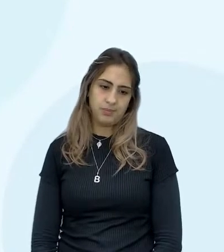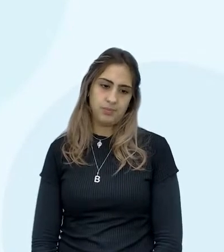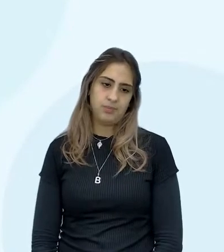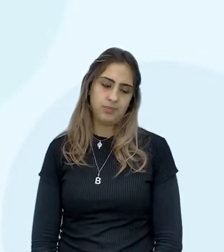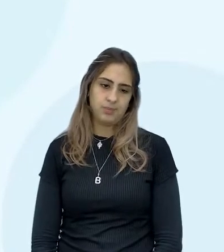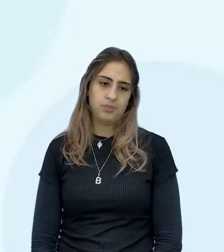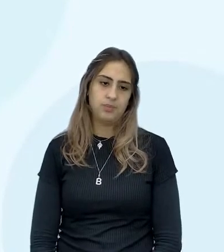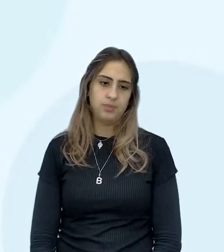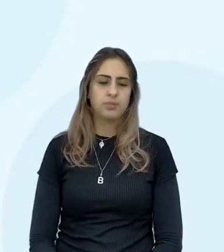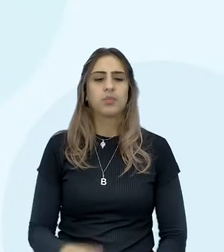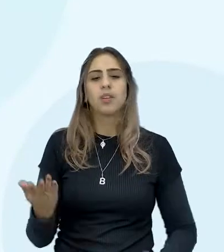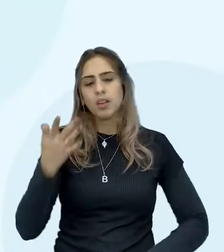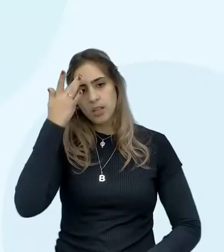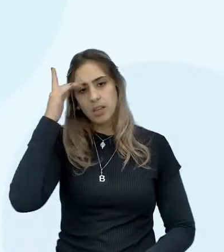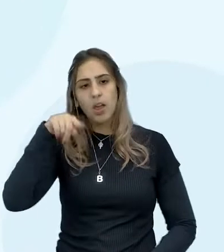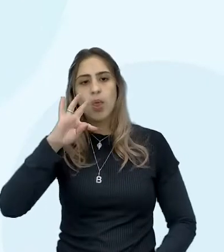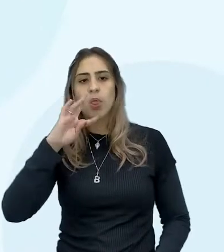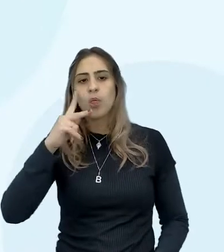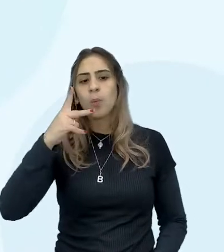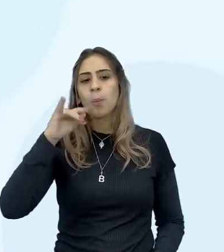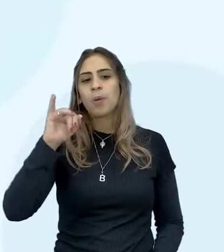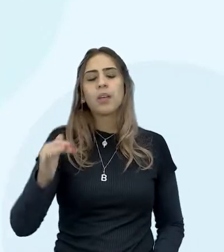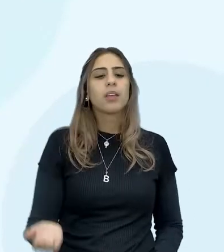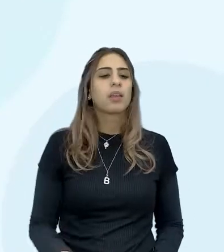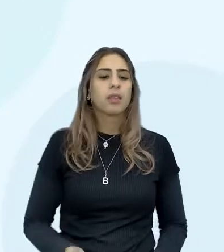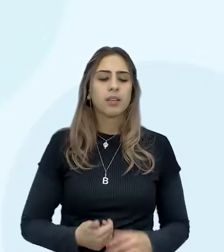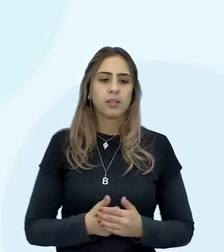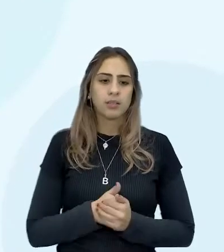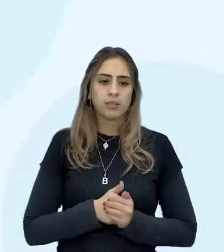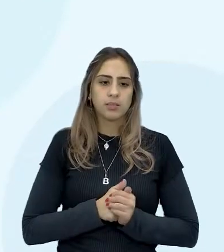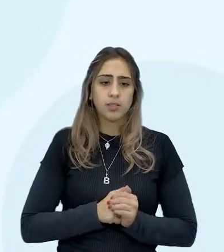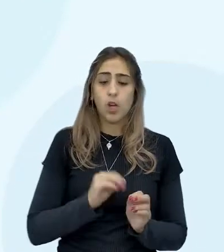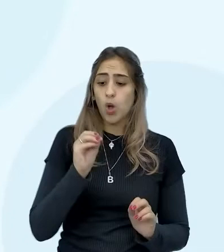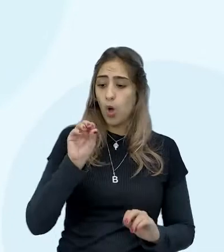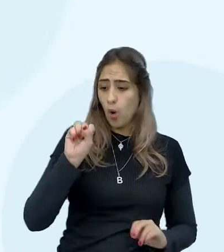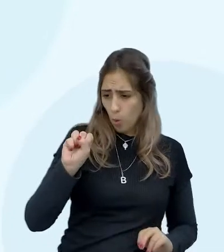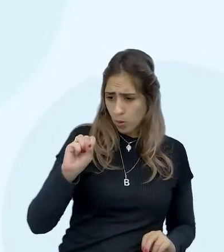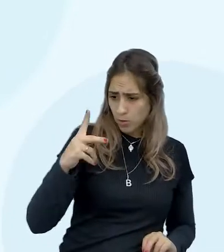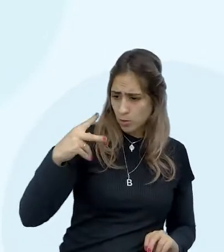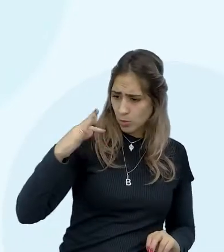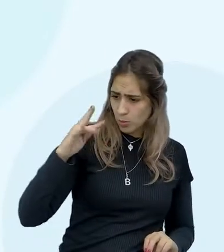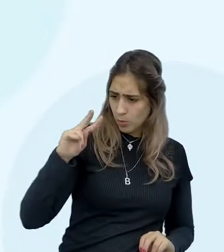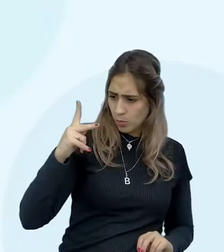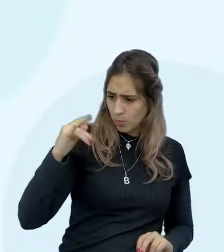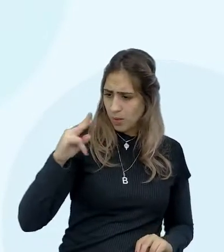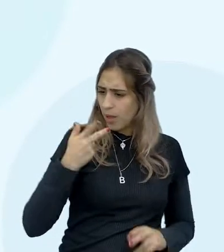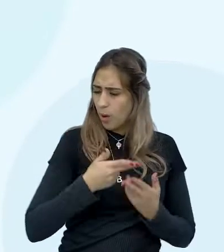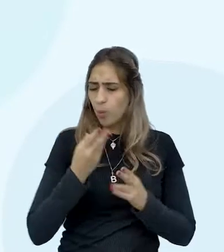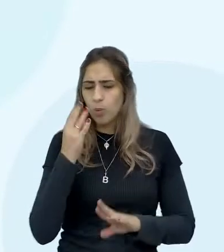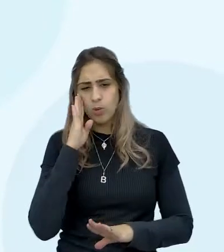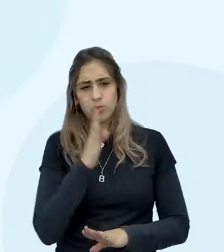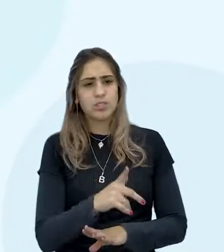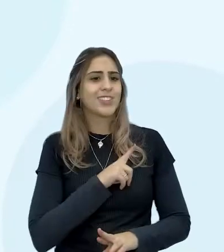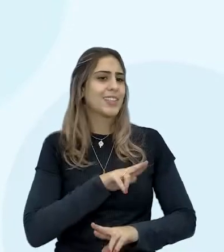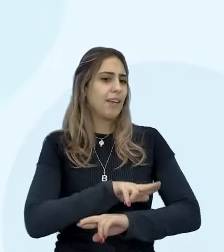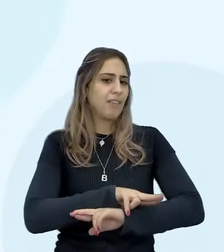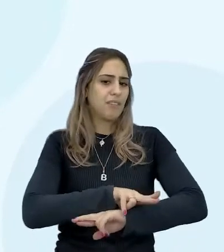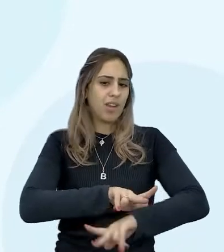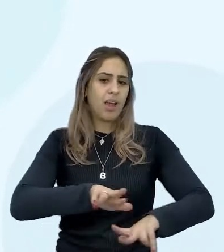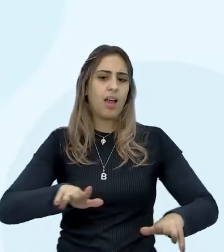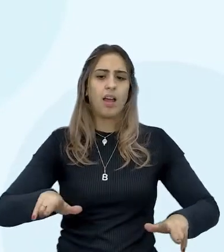Aquilo que você fala, gente, é os tupis. Gente, os tupis é algo muito genérico. A gente tem